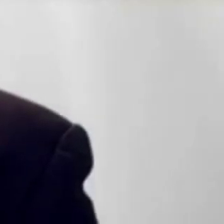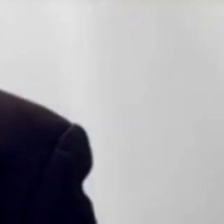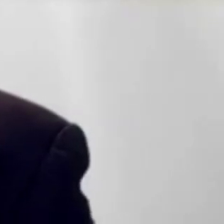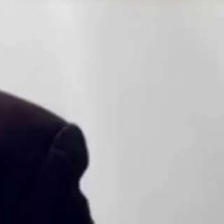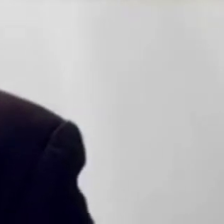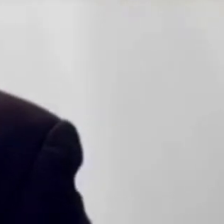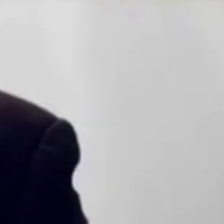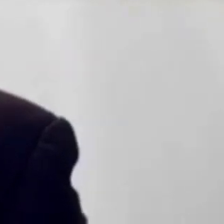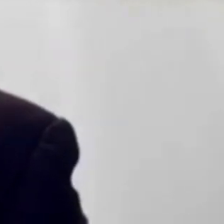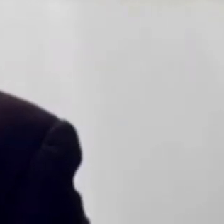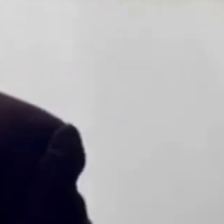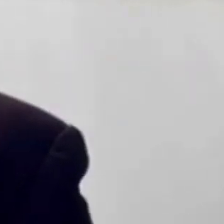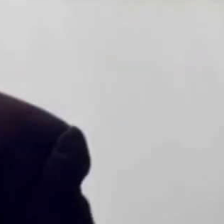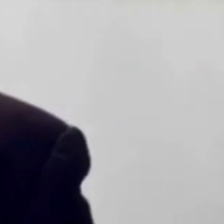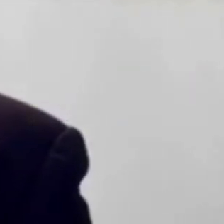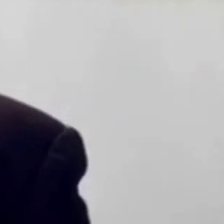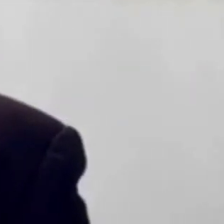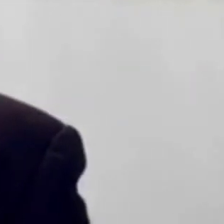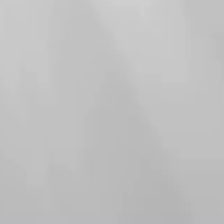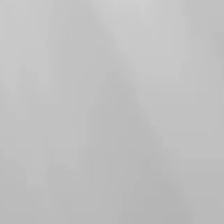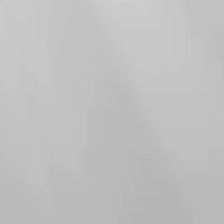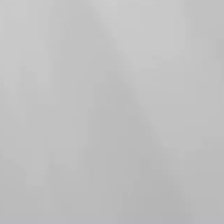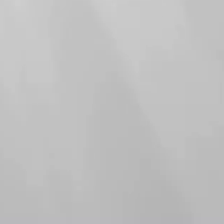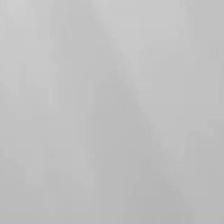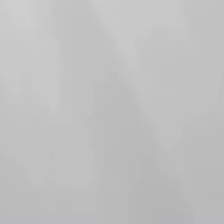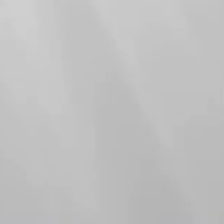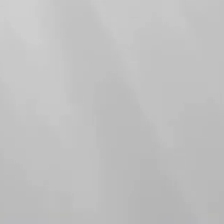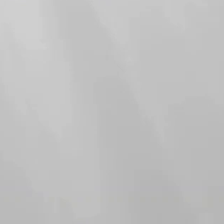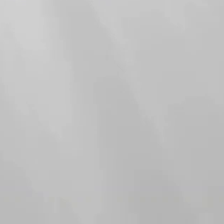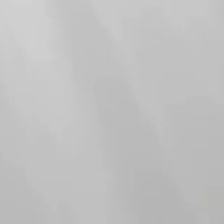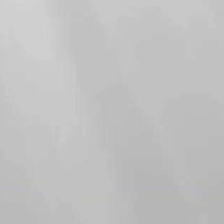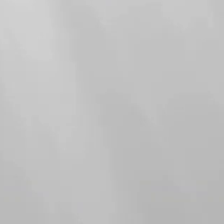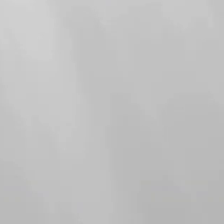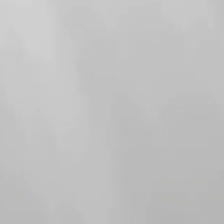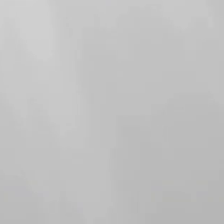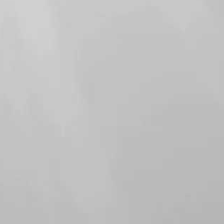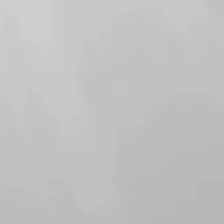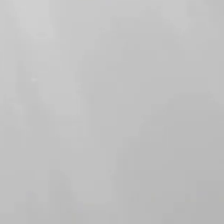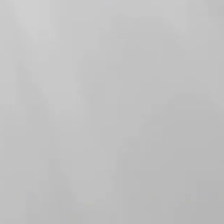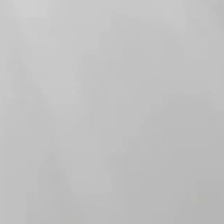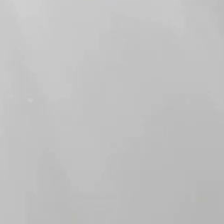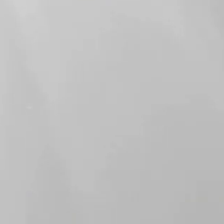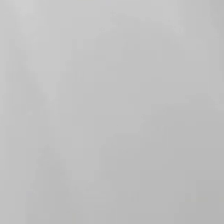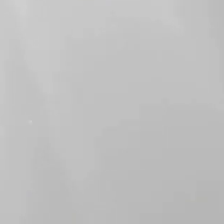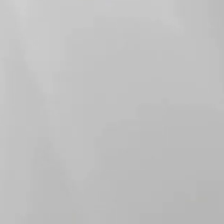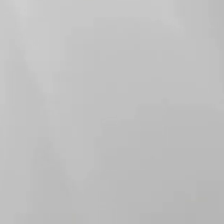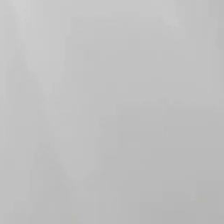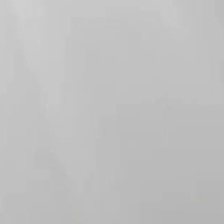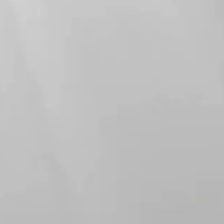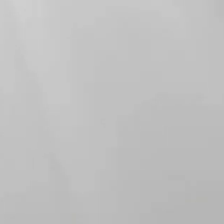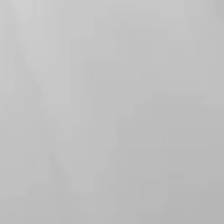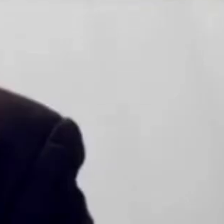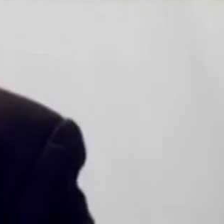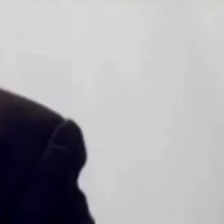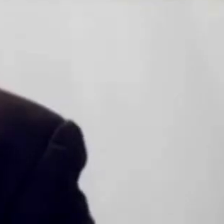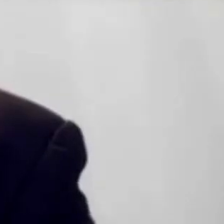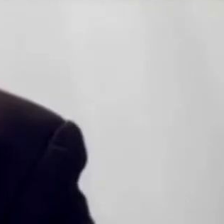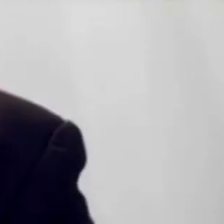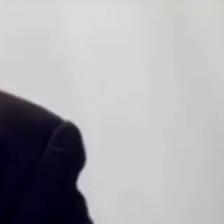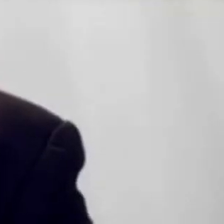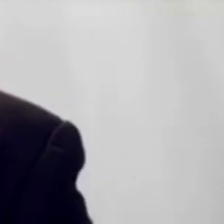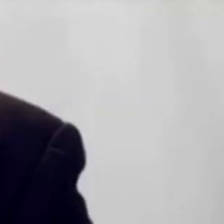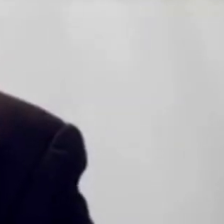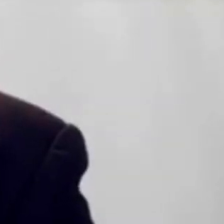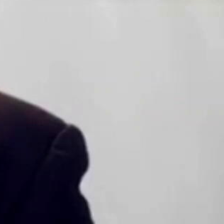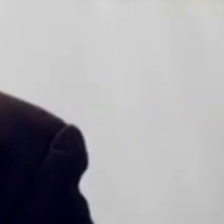tudo. E eu comecei a fazer doce e vender. Depois o dinheiro foi aumentando, eu falei, vou começar a vender jeans. E depois